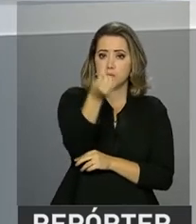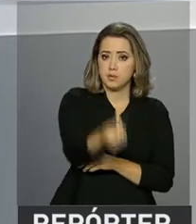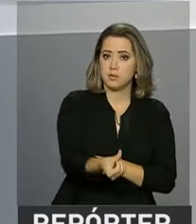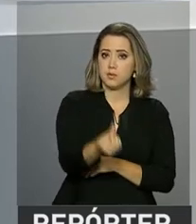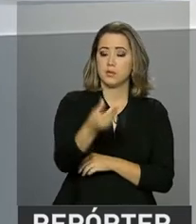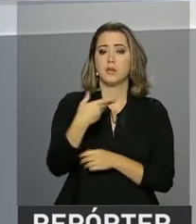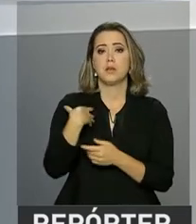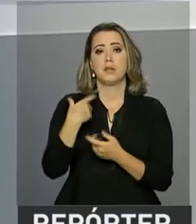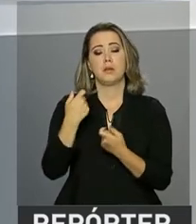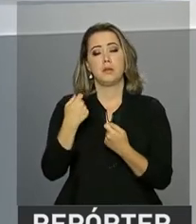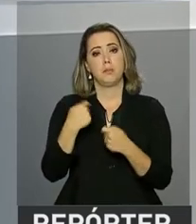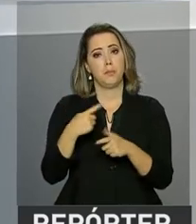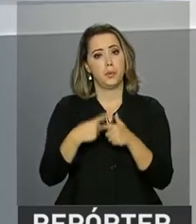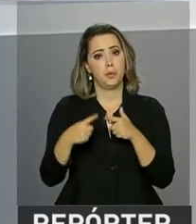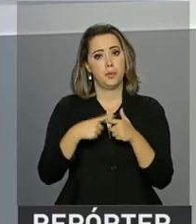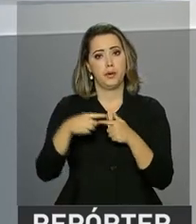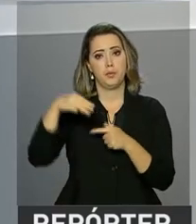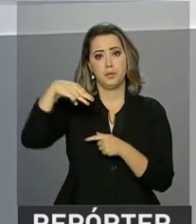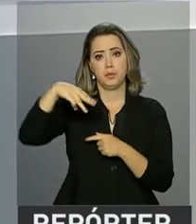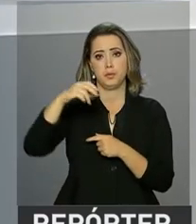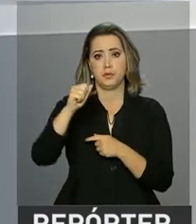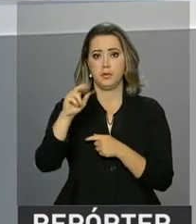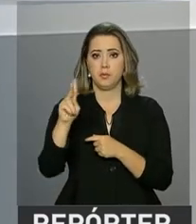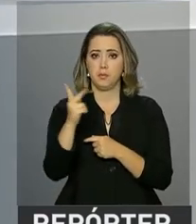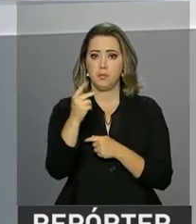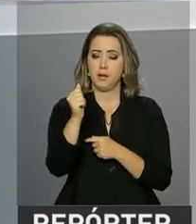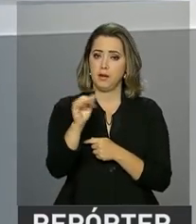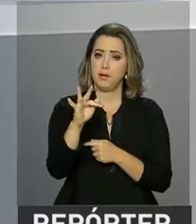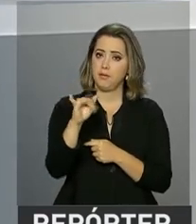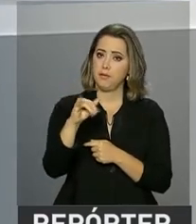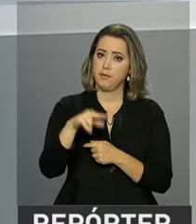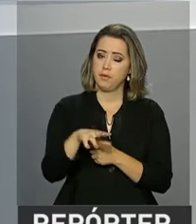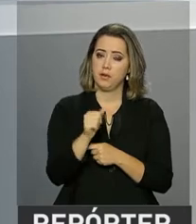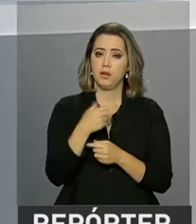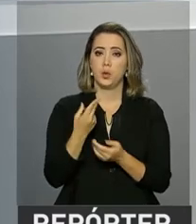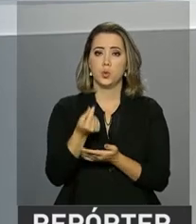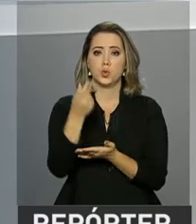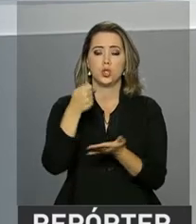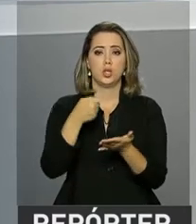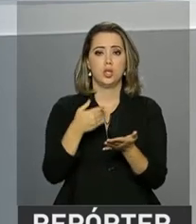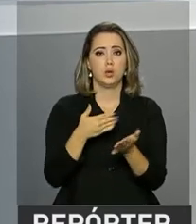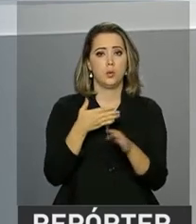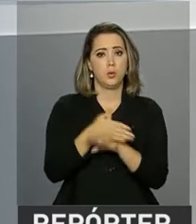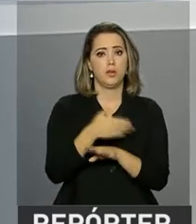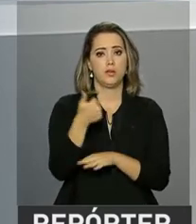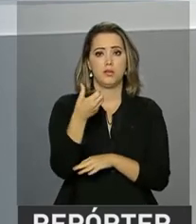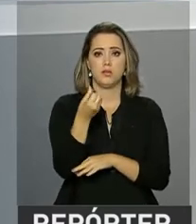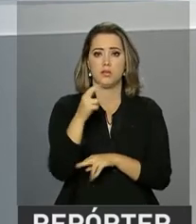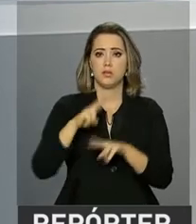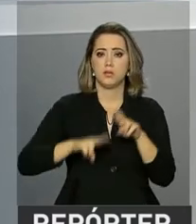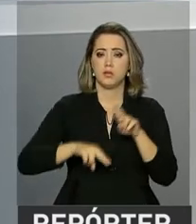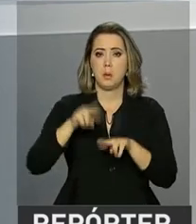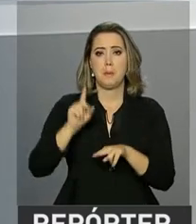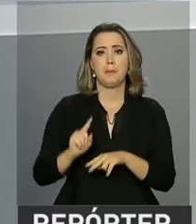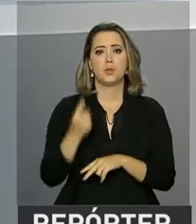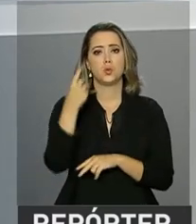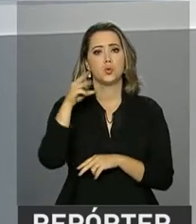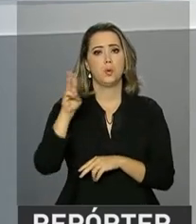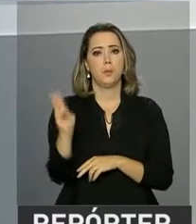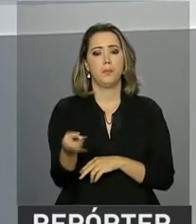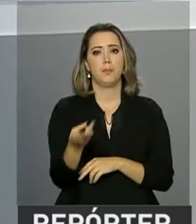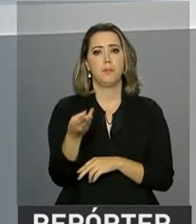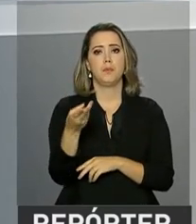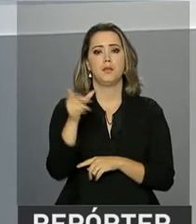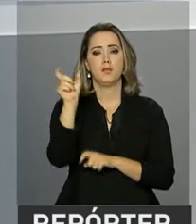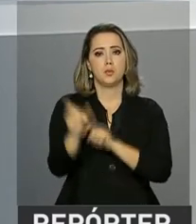2016 que deixaram a malha fina. O crédito bancário será no dia 16 de junho para mais de 1 milhão e 600